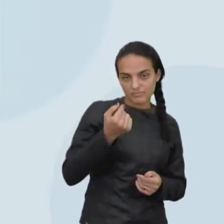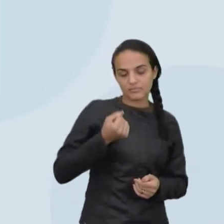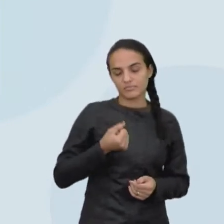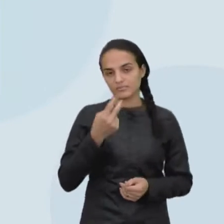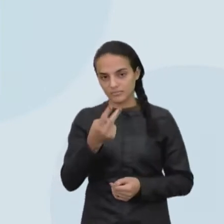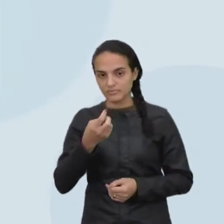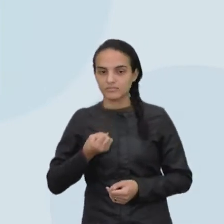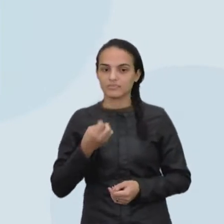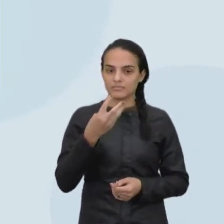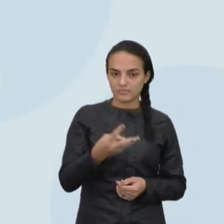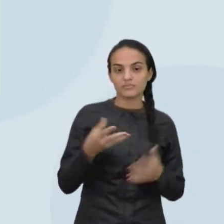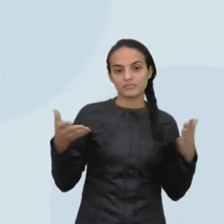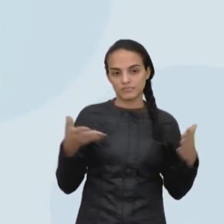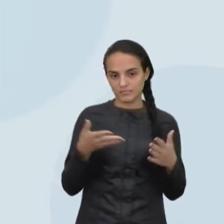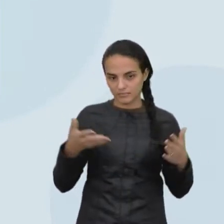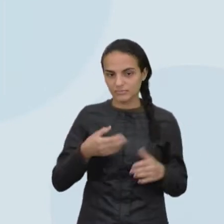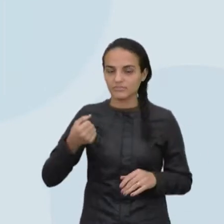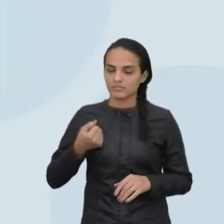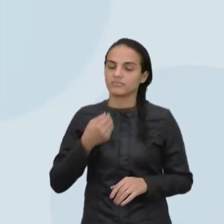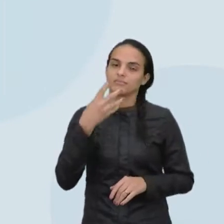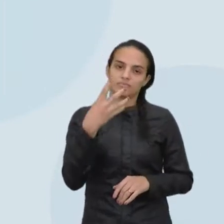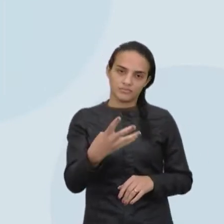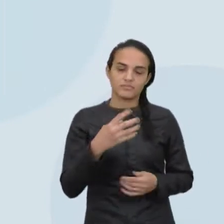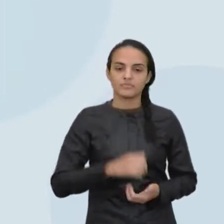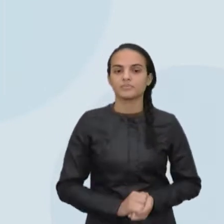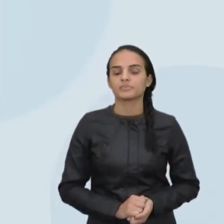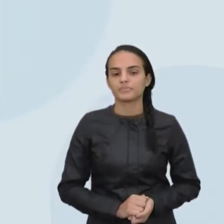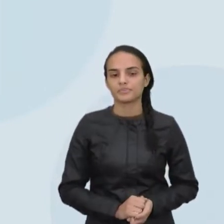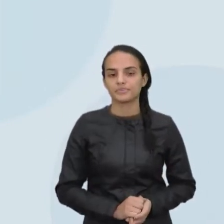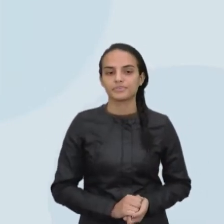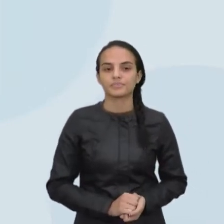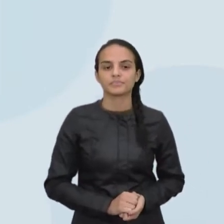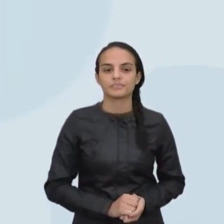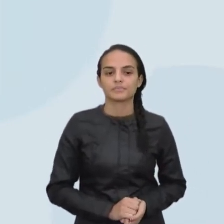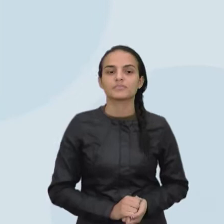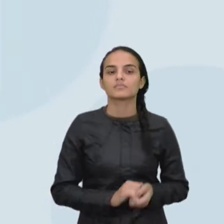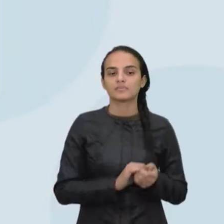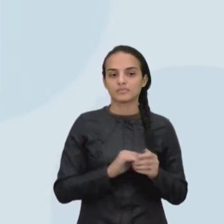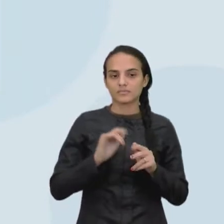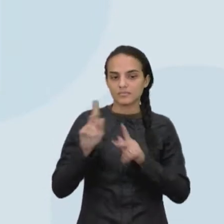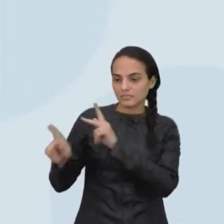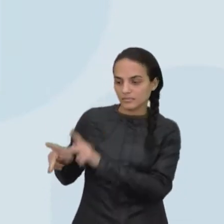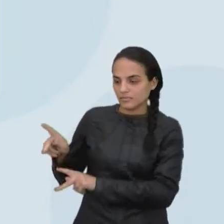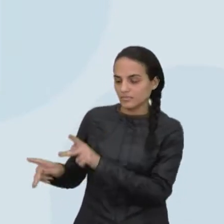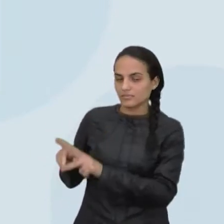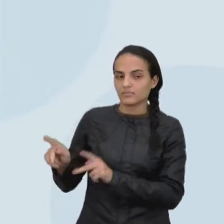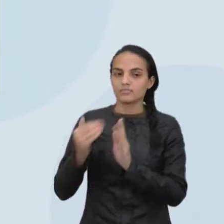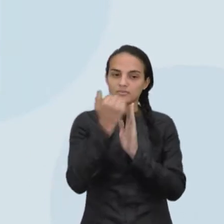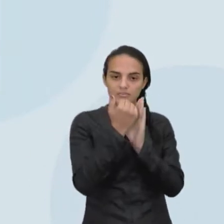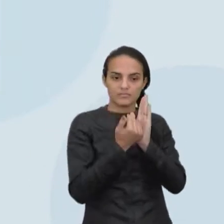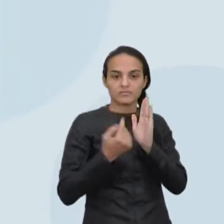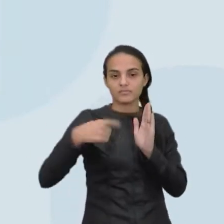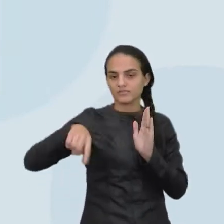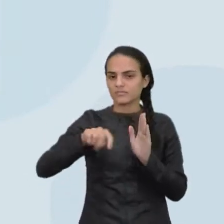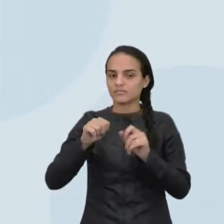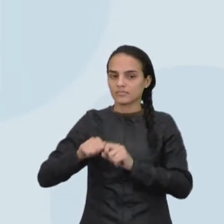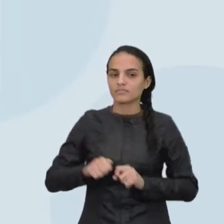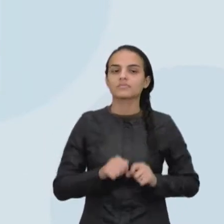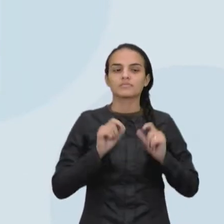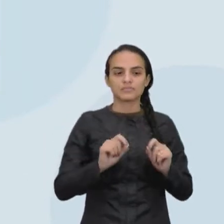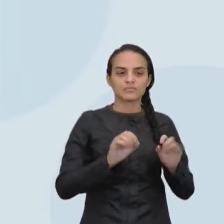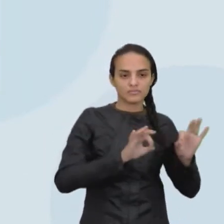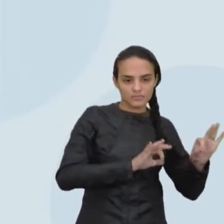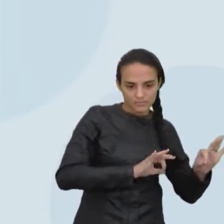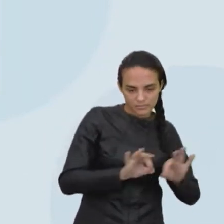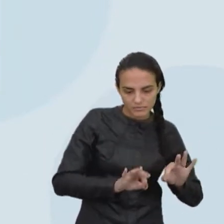2, 3, e estamos na 4. E no caso do nosso componente, que é população e índices, nós estamos fazendo o quê?